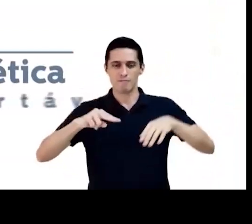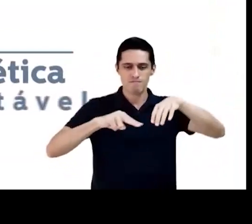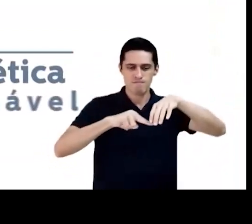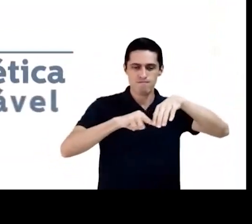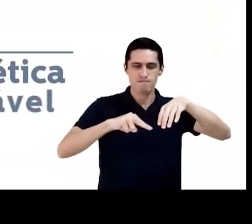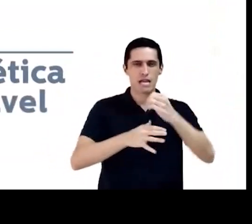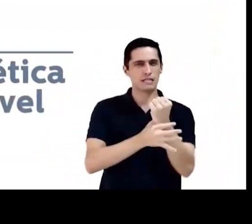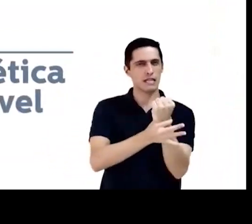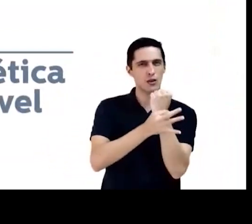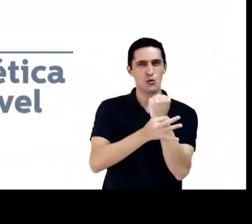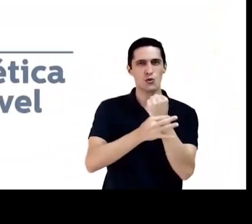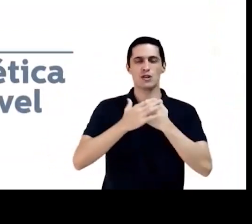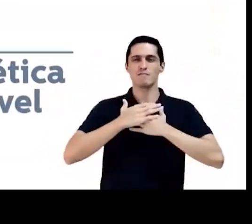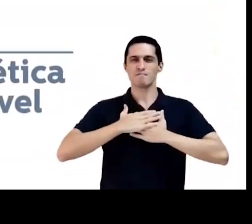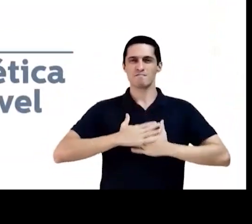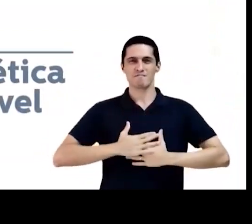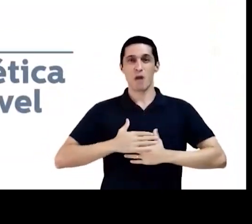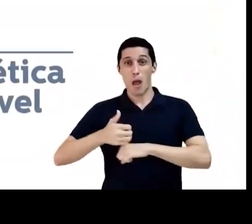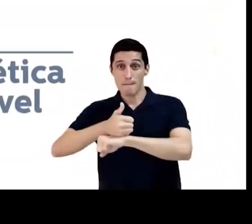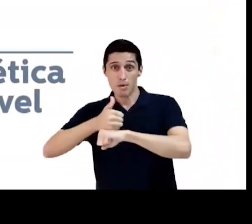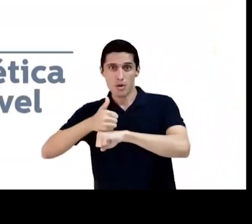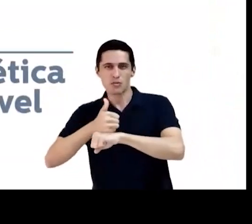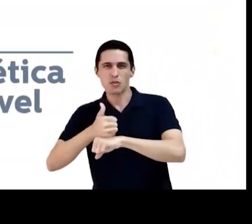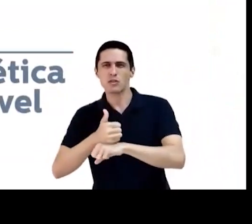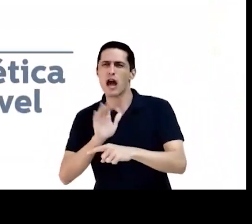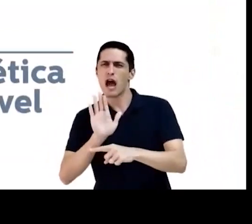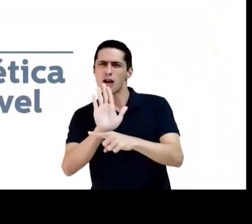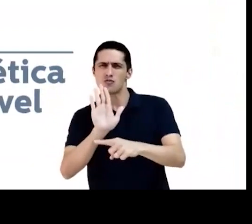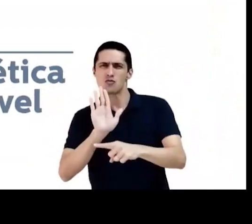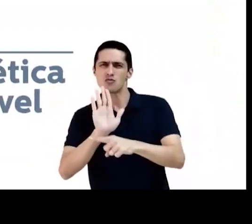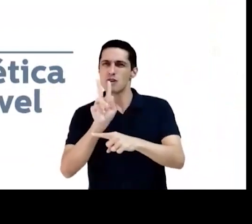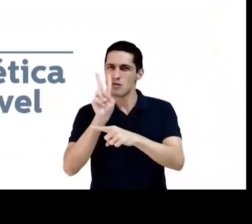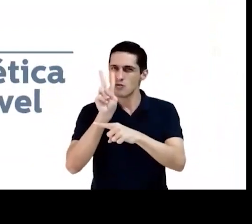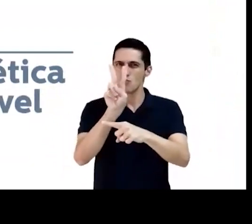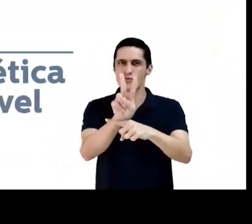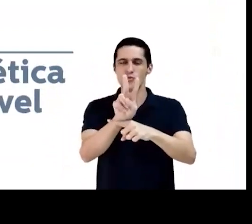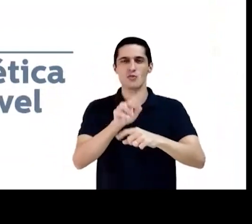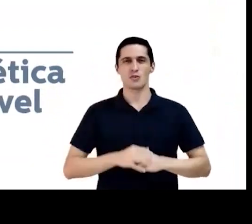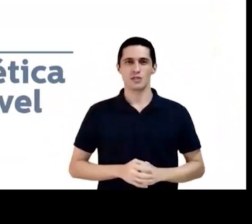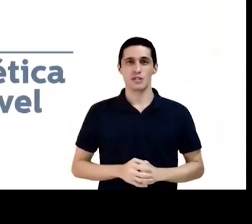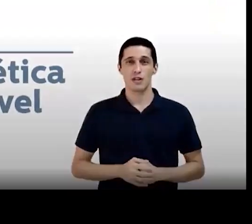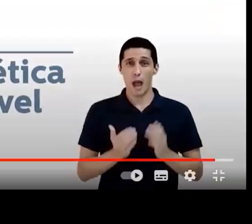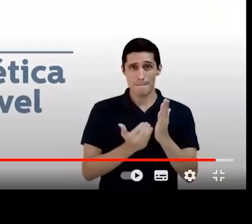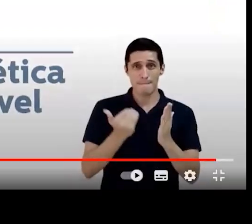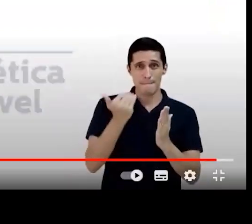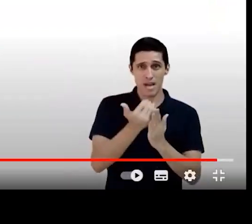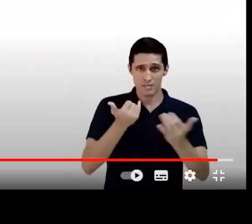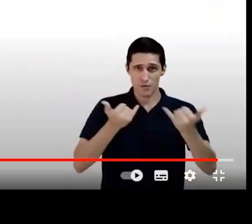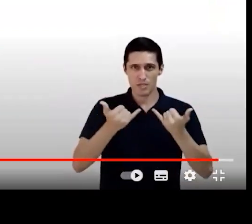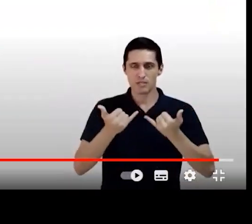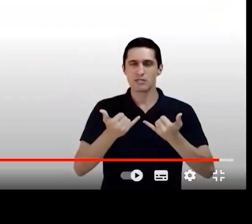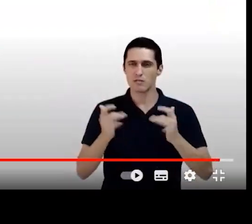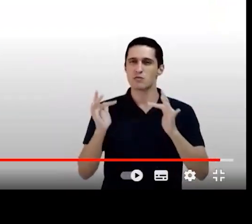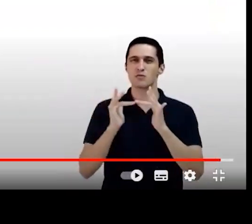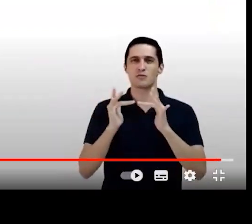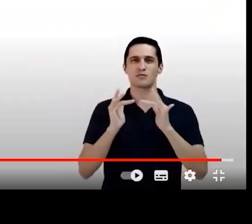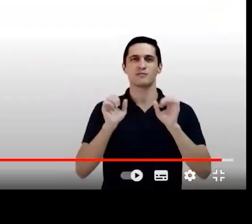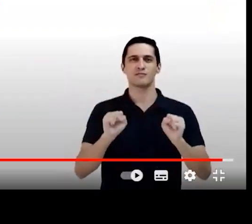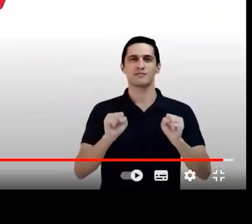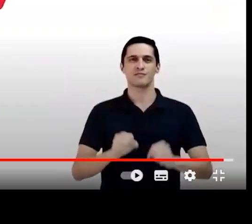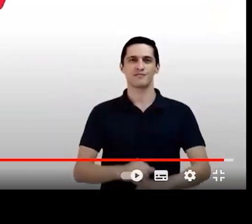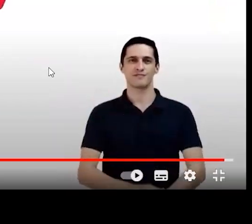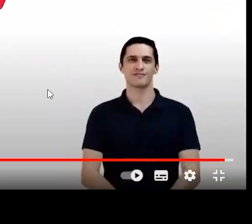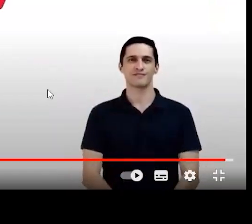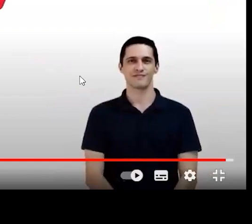e confortável, com profissionais preparados para realizar o melhor cuidado. Entre em contato para saber mais.